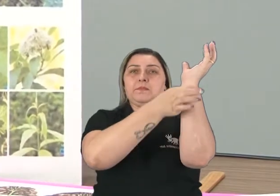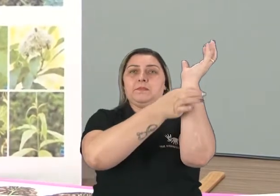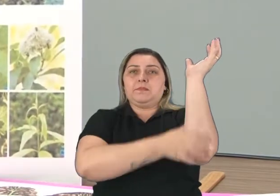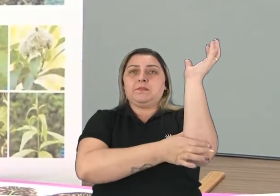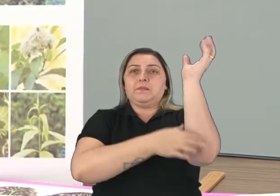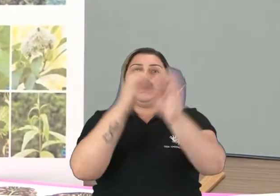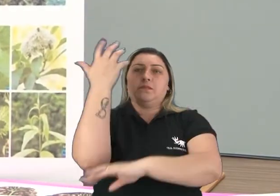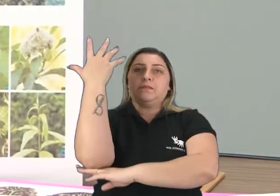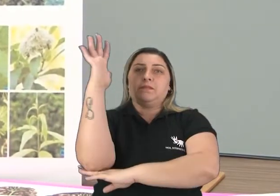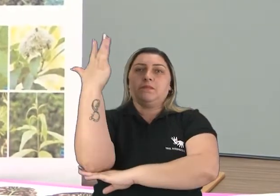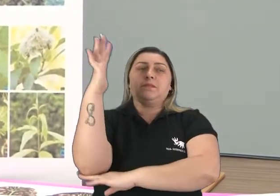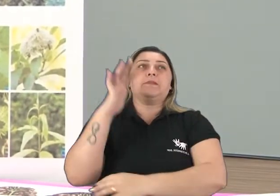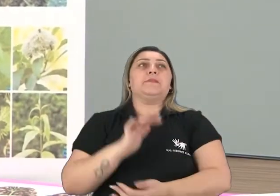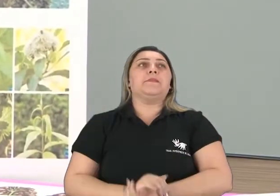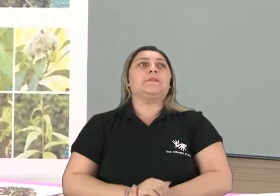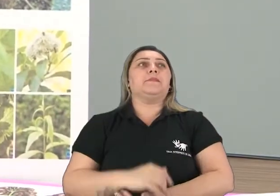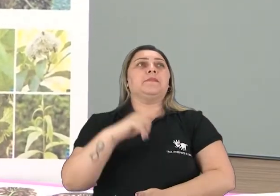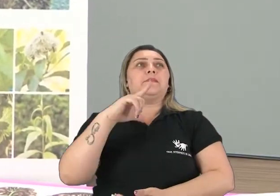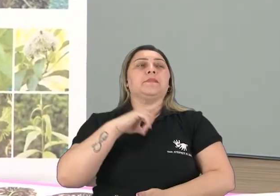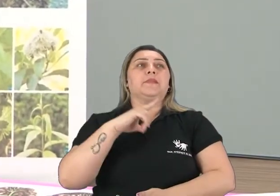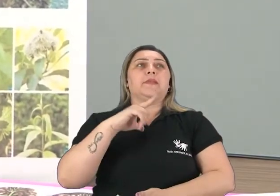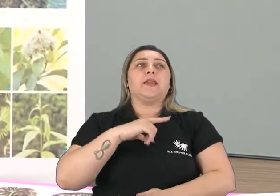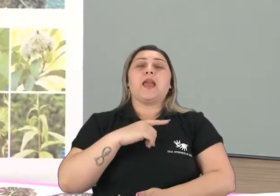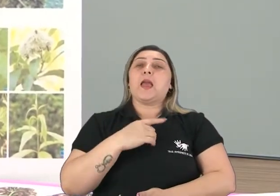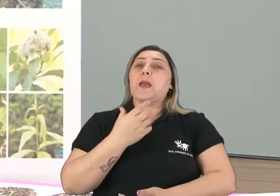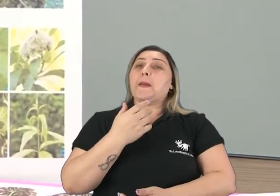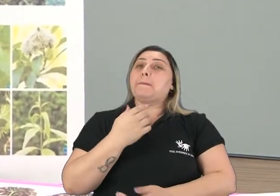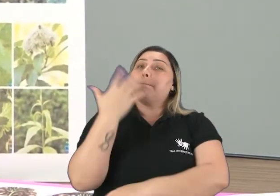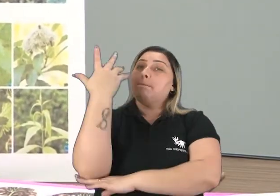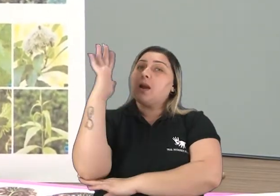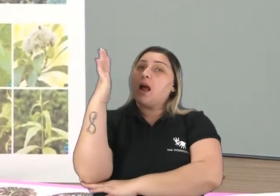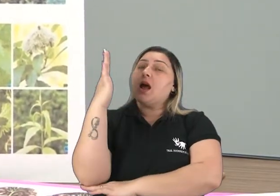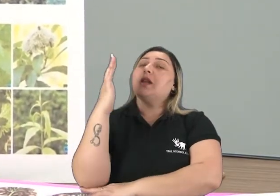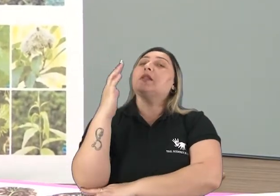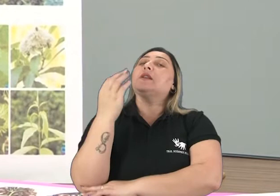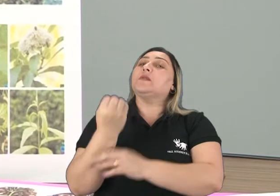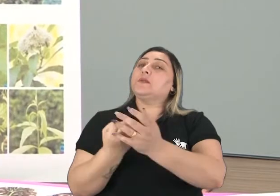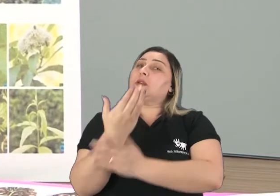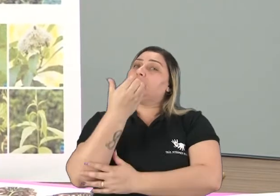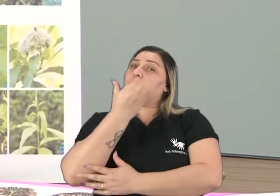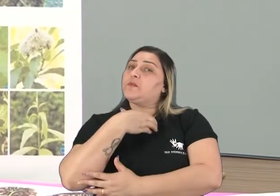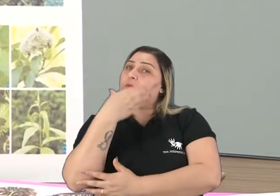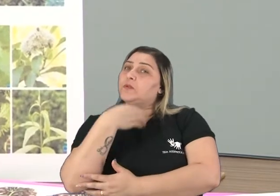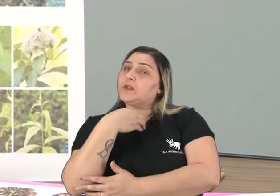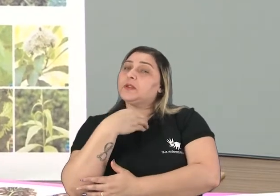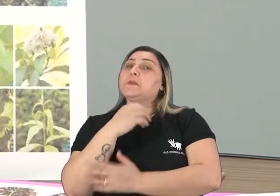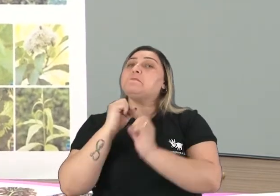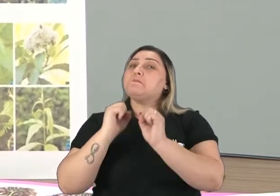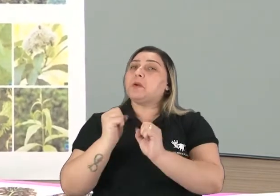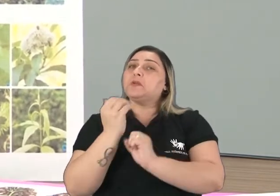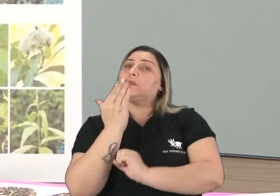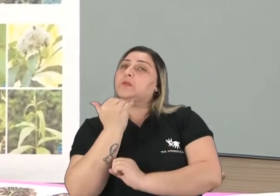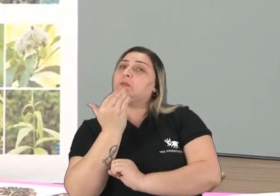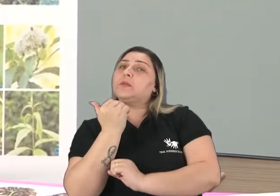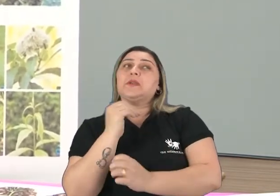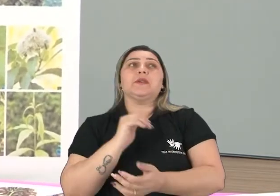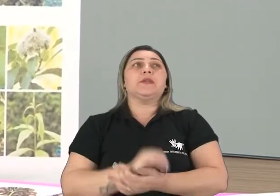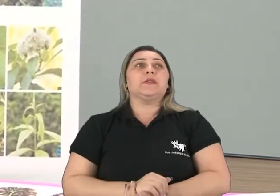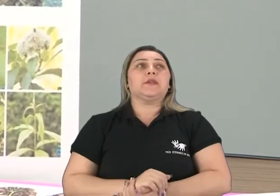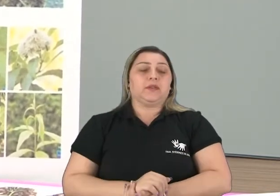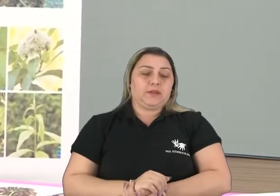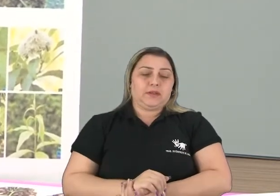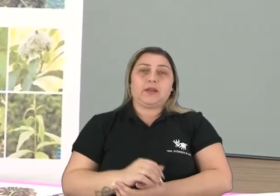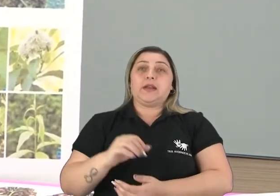Aqui nós temos o exemplo de plantas frutíferas, que são aquelas que produzem frutos. Aqui nós temos